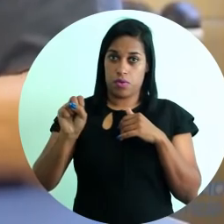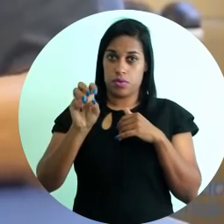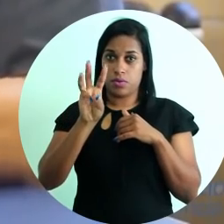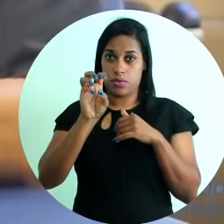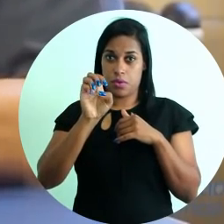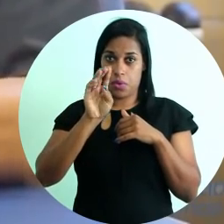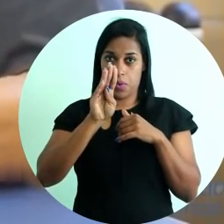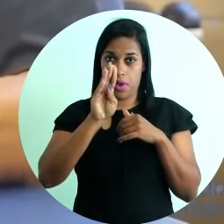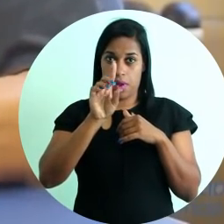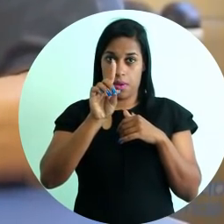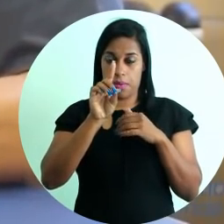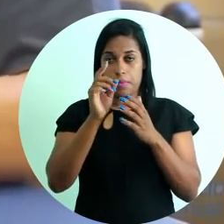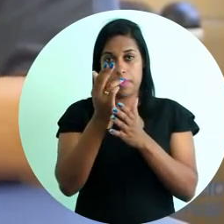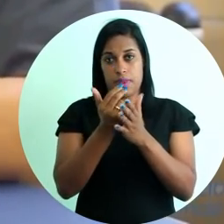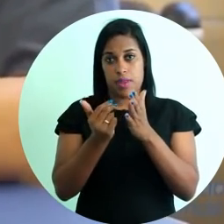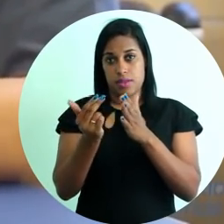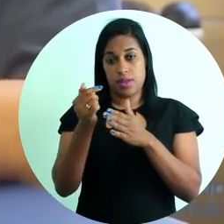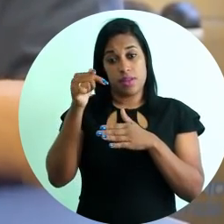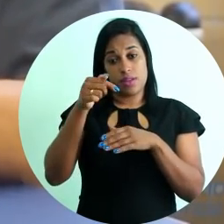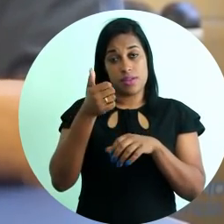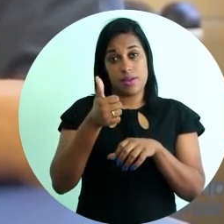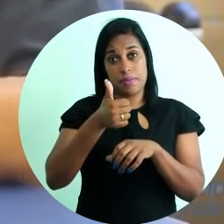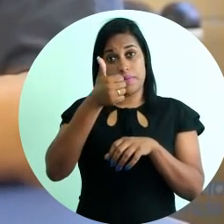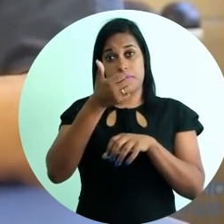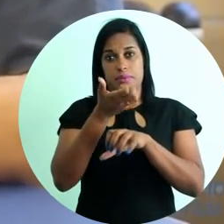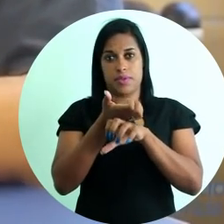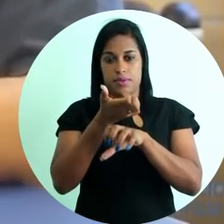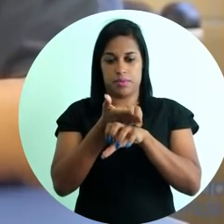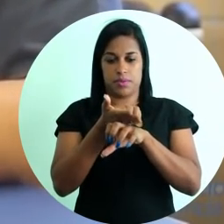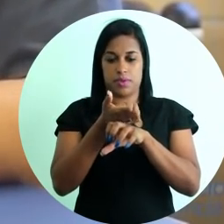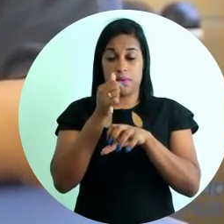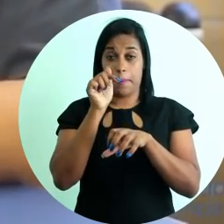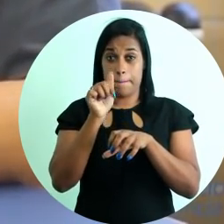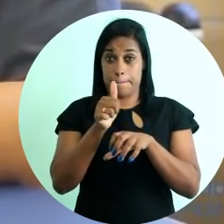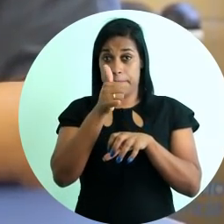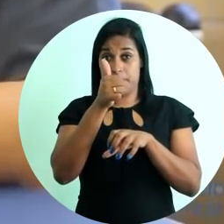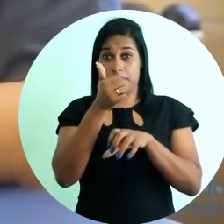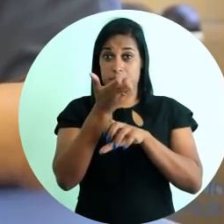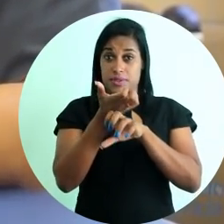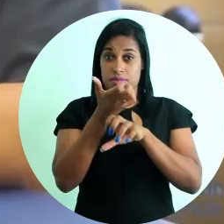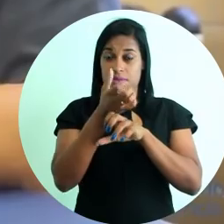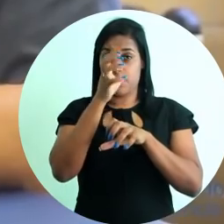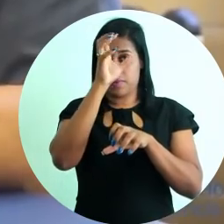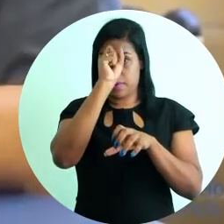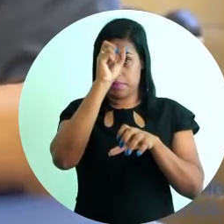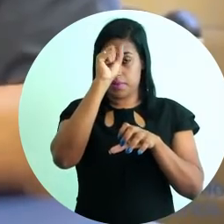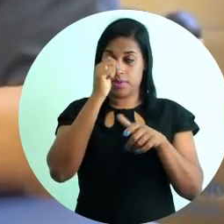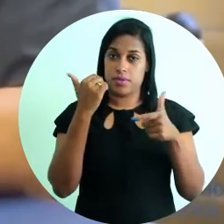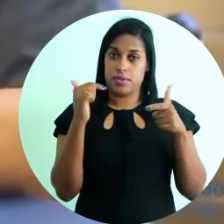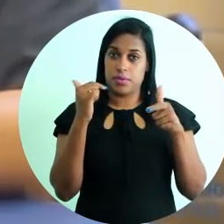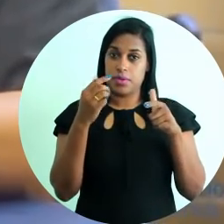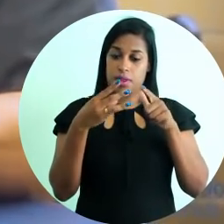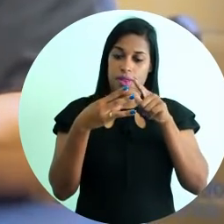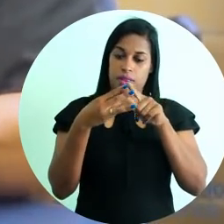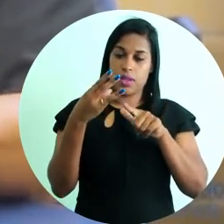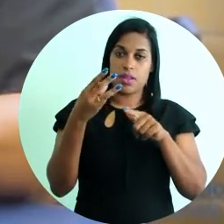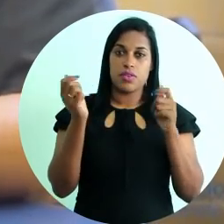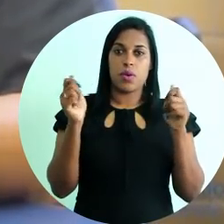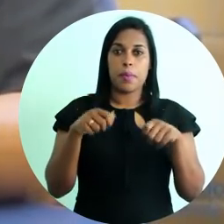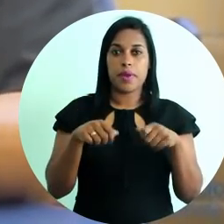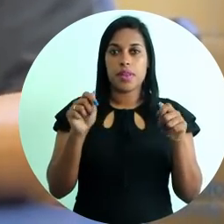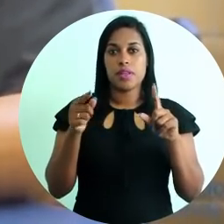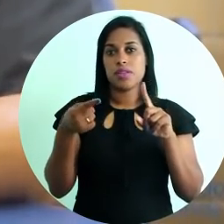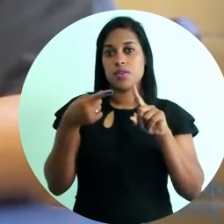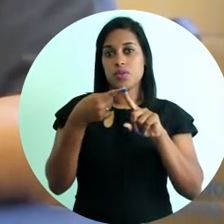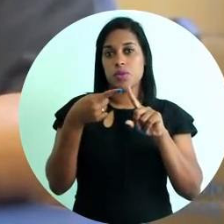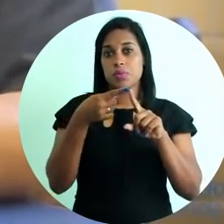design e essa é a primeira disciplina. Nessa primeira disciplina nós vamos trabalhar com 3 competências. O